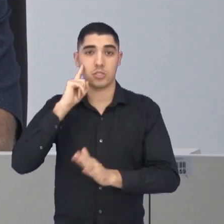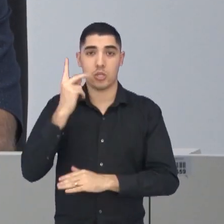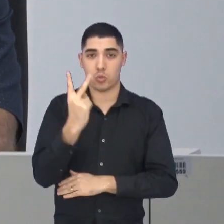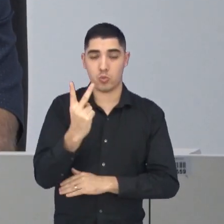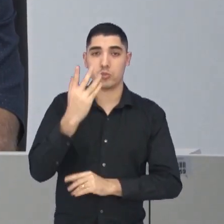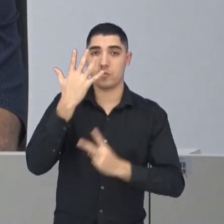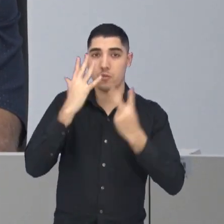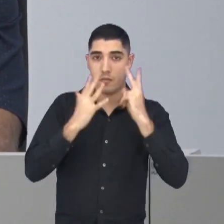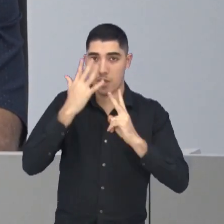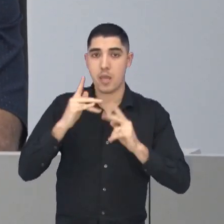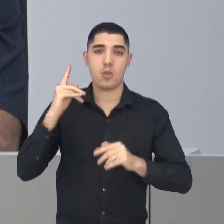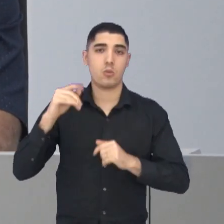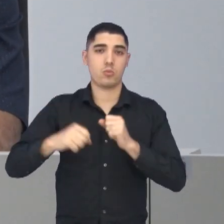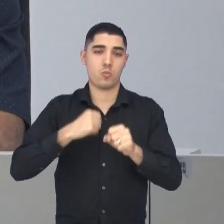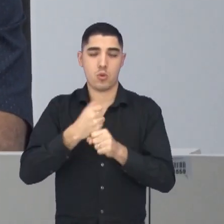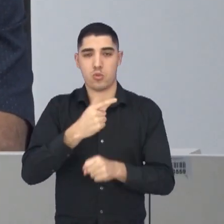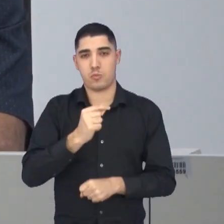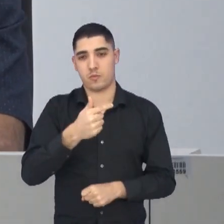2/2/2023.